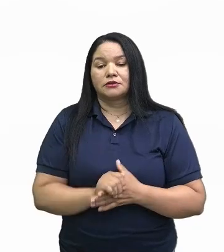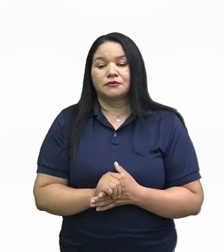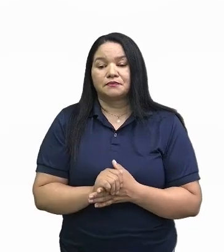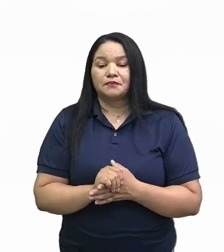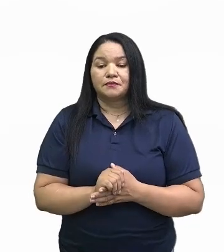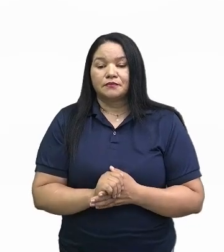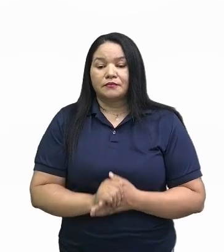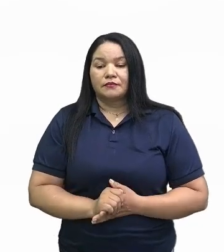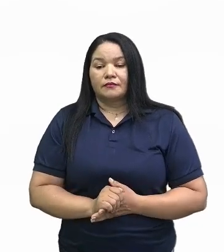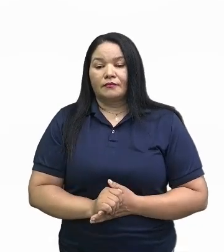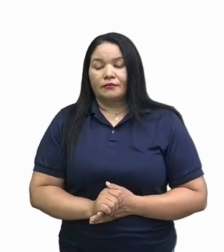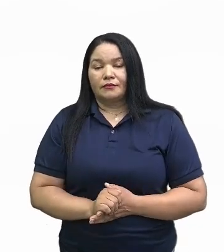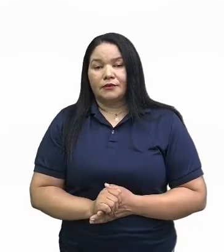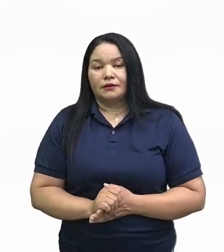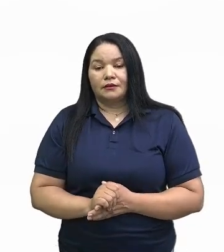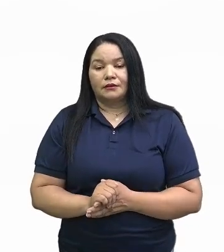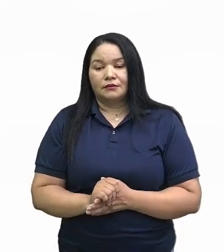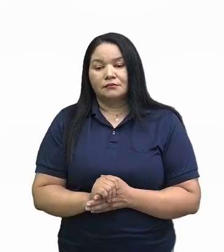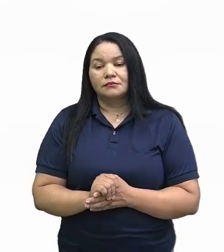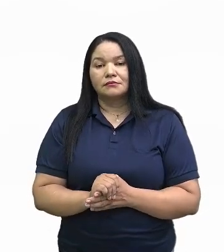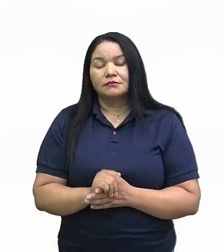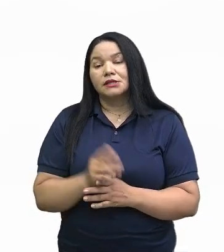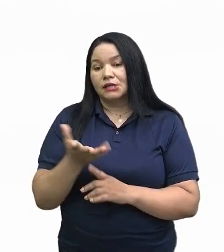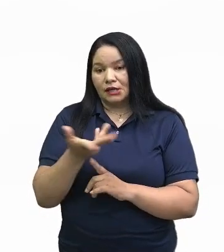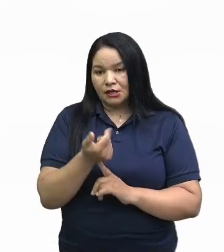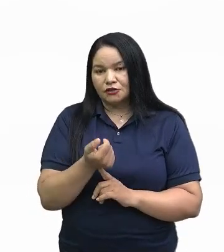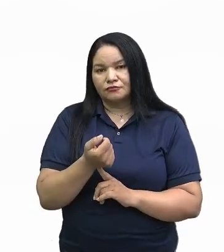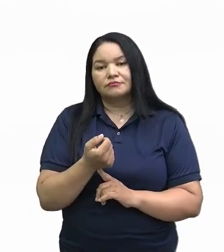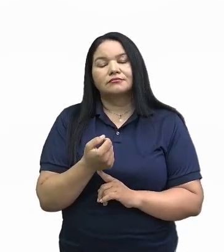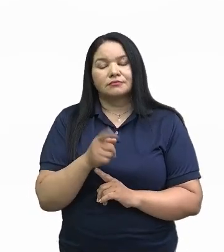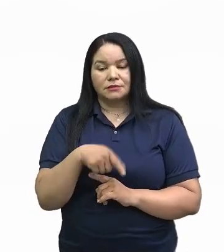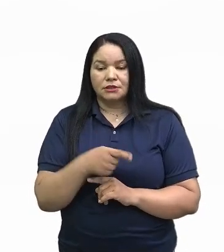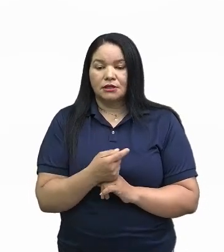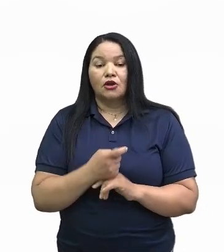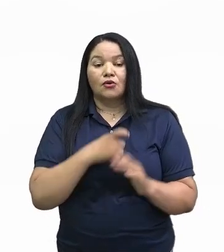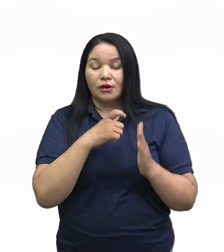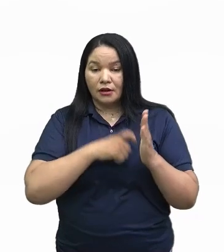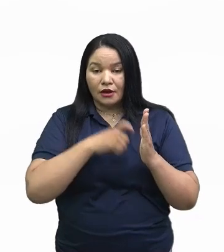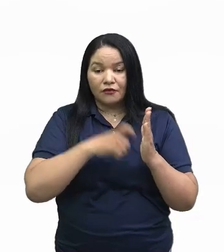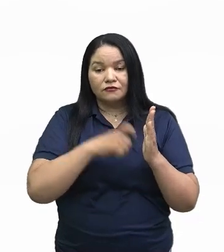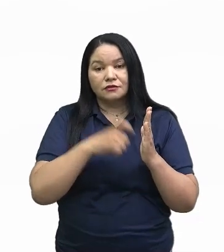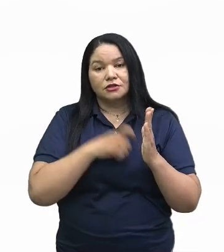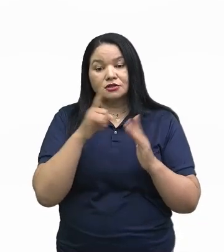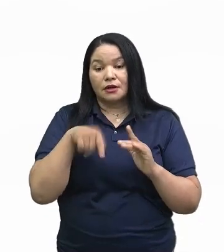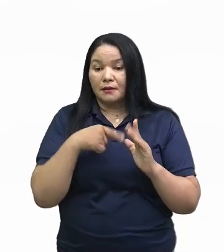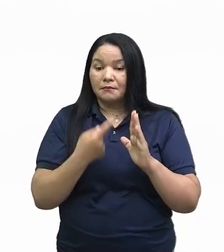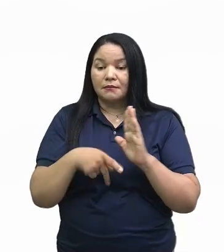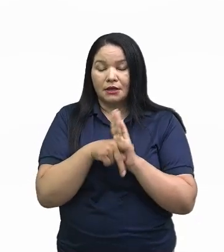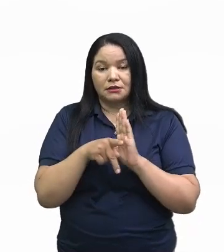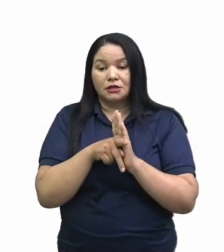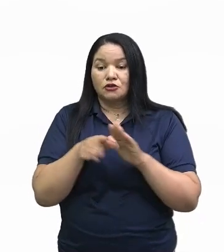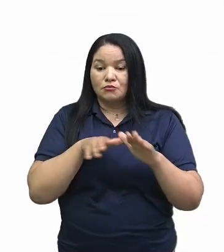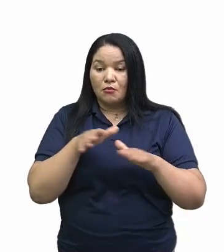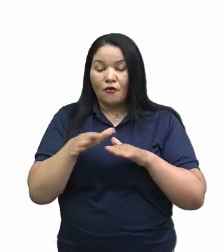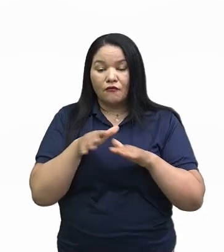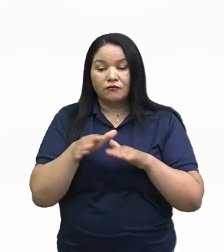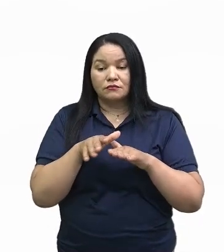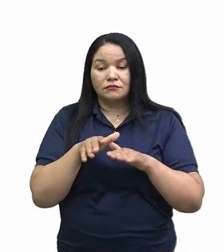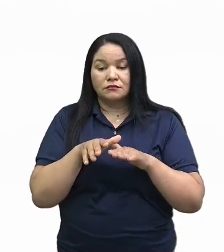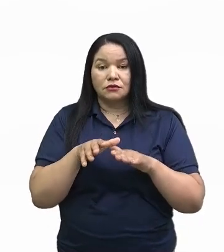integram essa arte, porque o grafite também faz parte. O grafite faz parte de um movimento